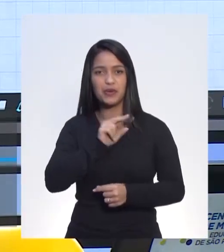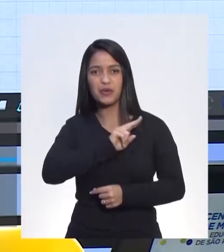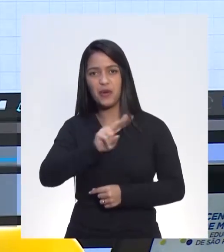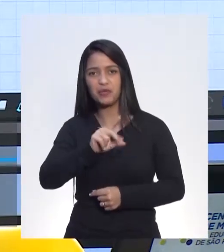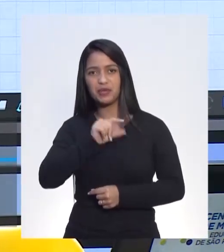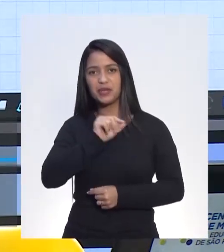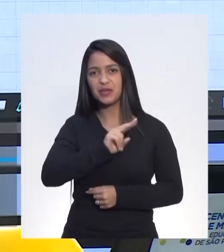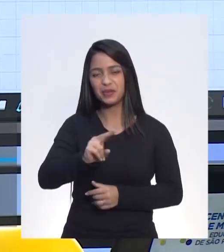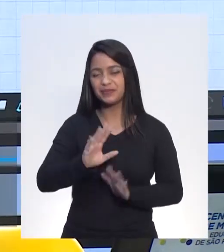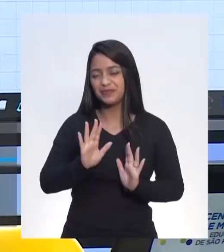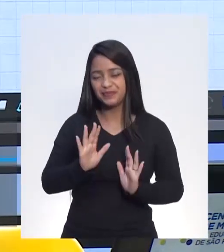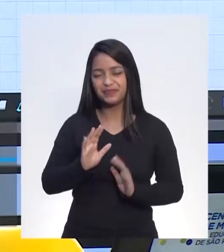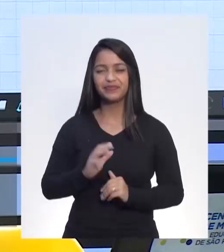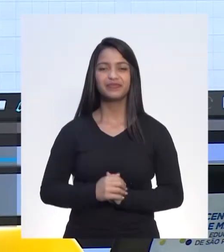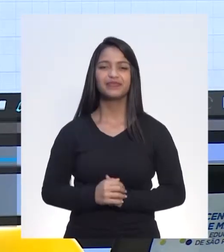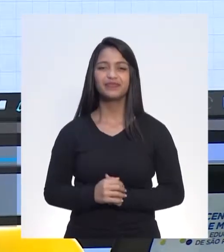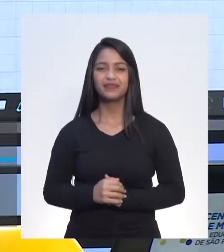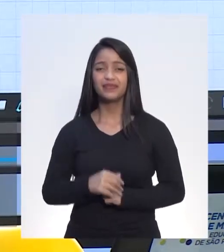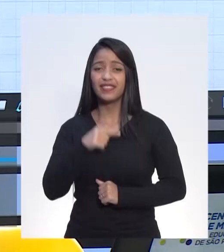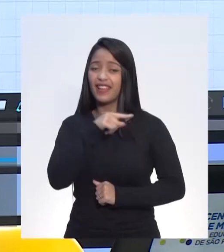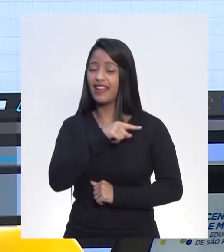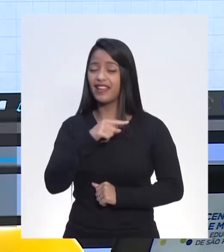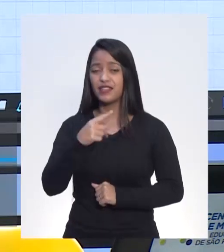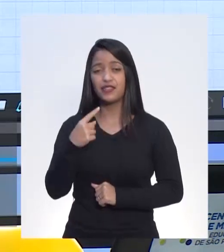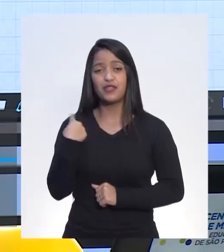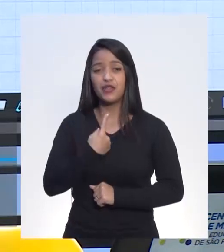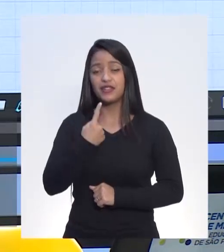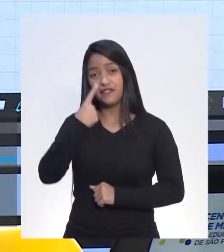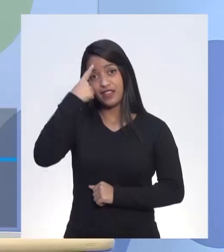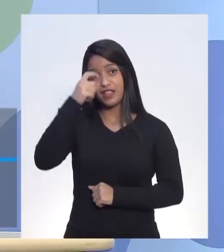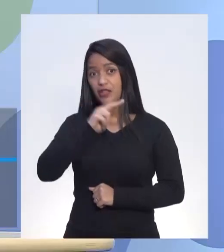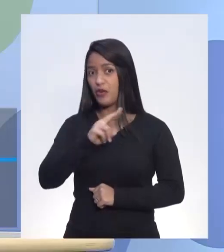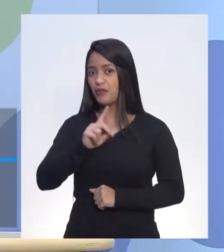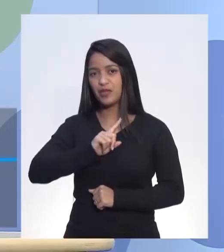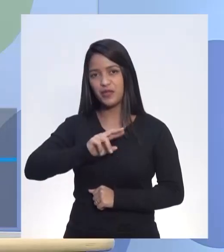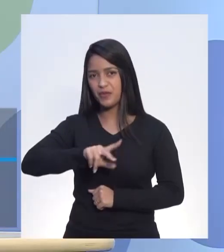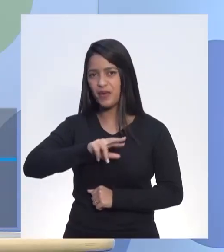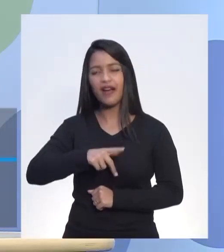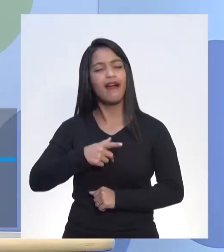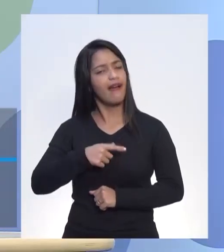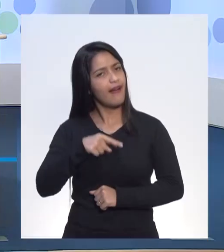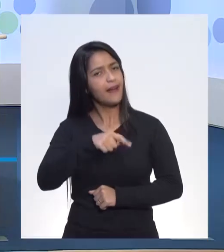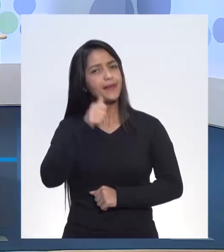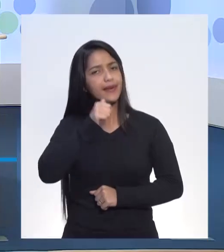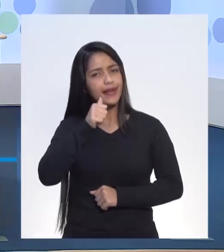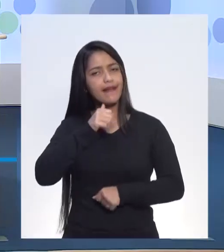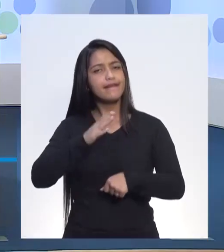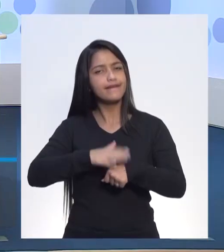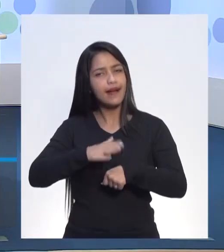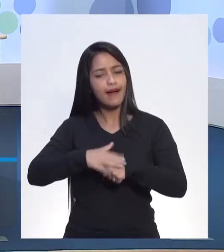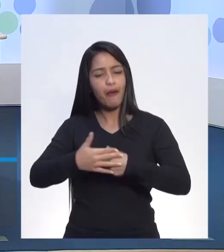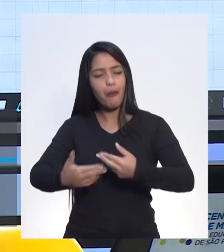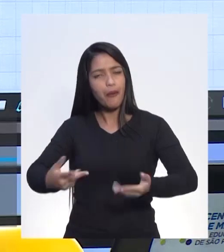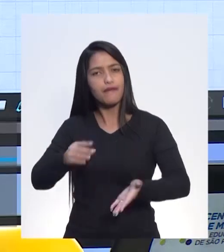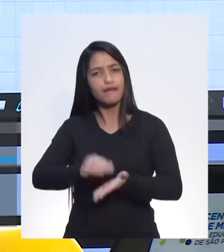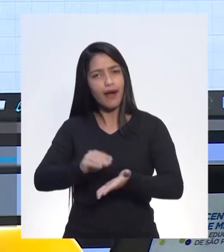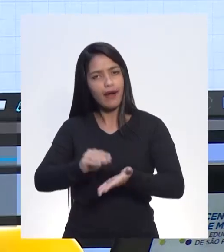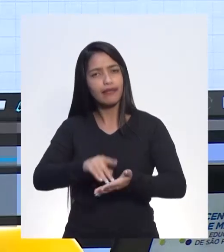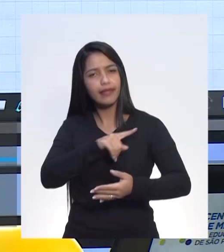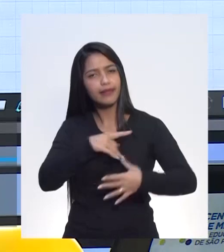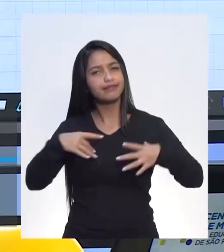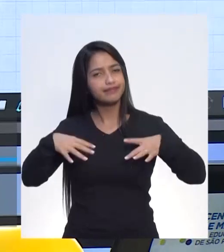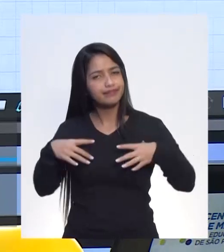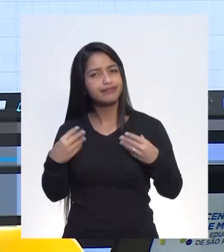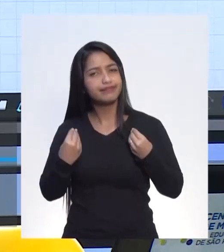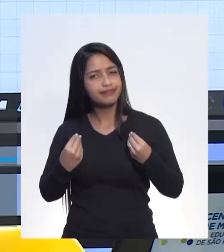tá? Mas esse aí não fomos nós que criamos, né, Jonas? É, falta do que fazer, né, Osmar? Pelo amor de Deus. Tudo bem? Mas tudo tem